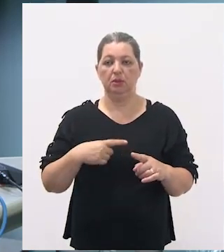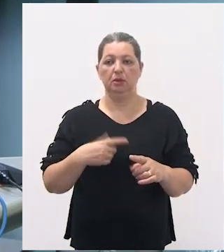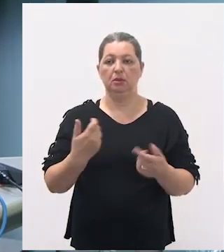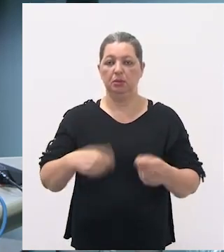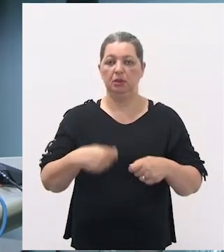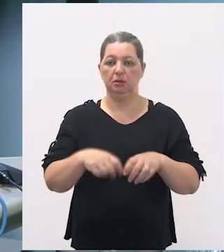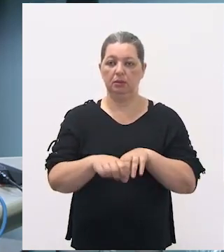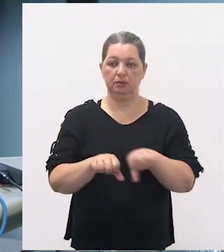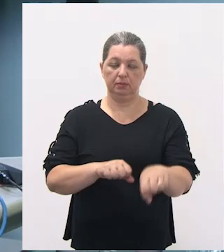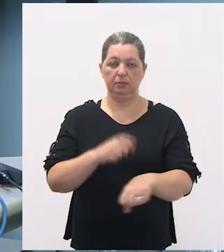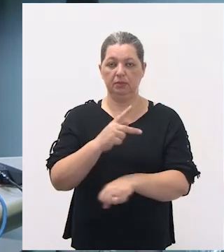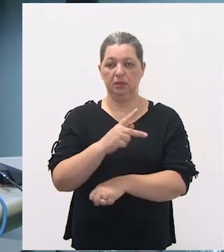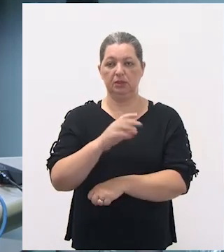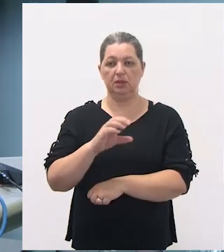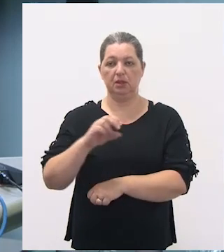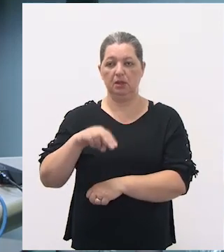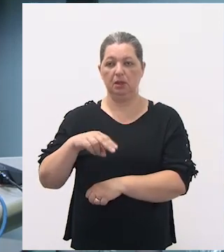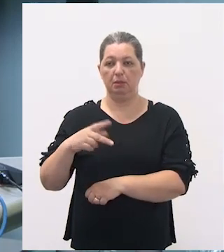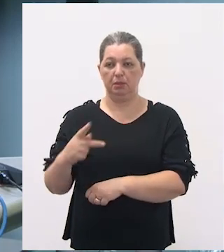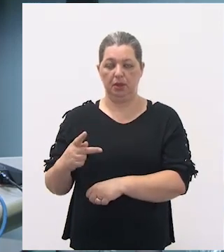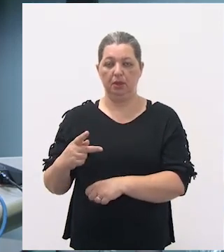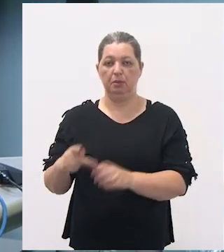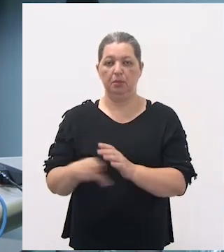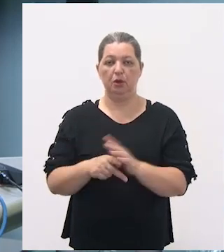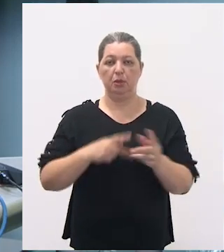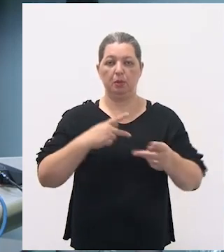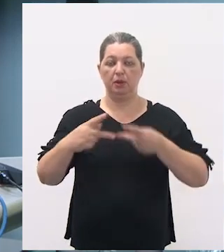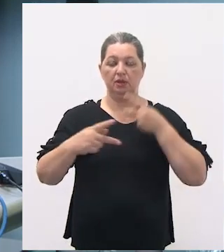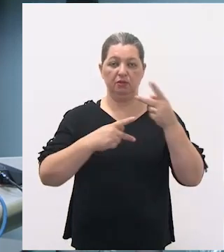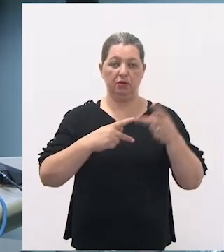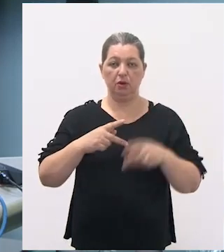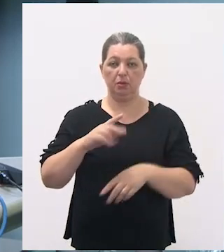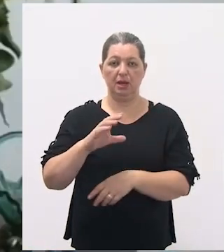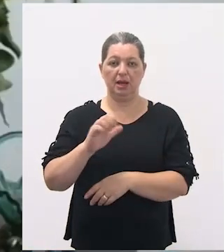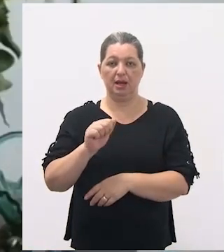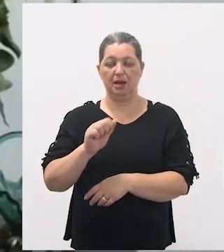os PCNP sobre a plataforma CAED.